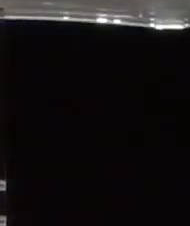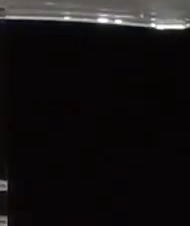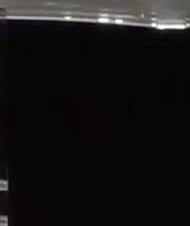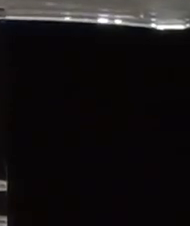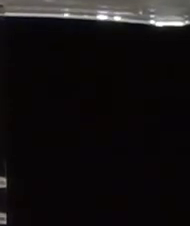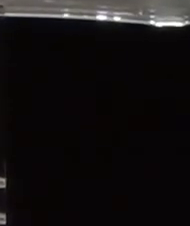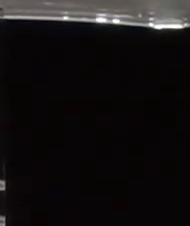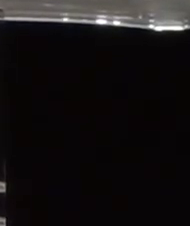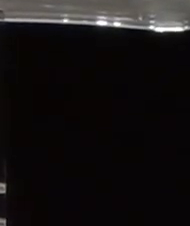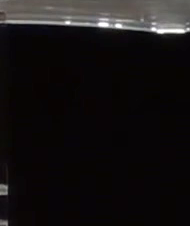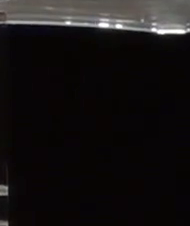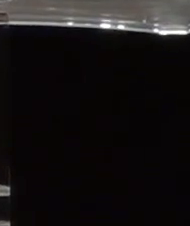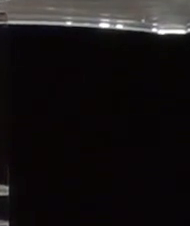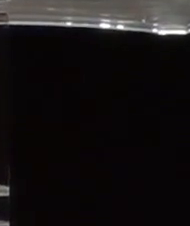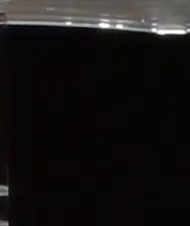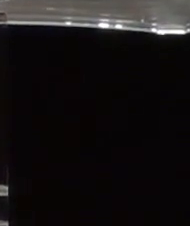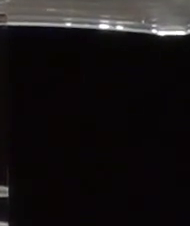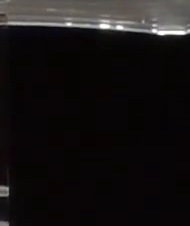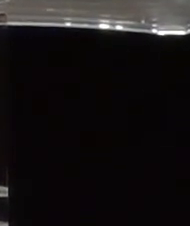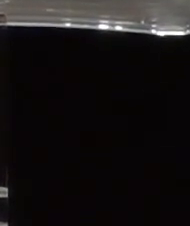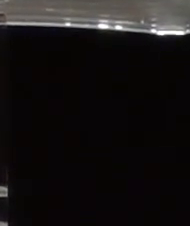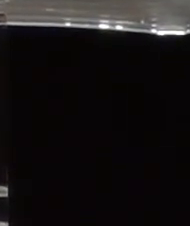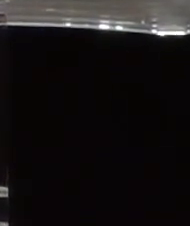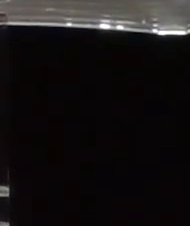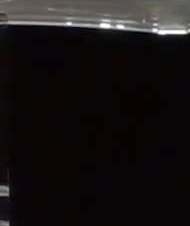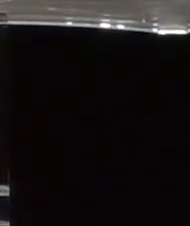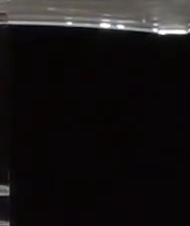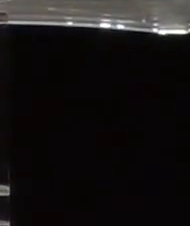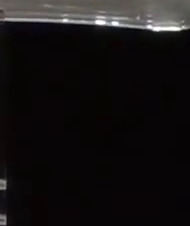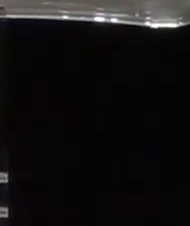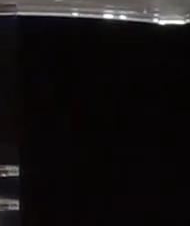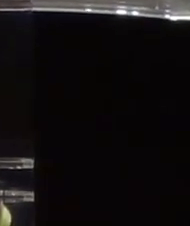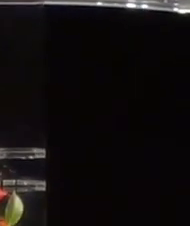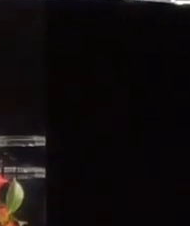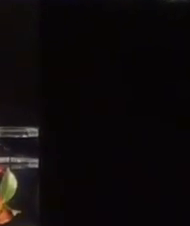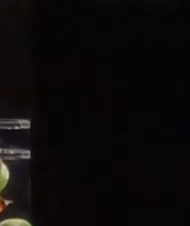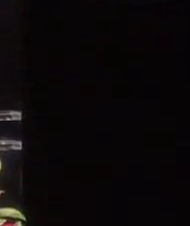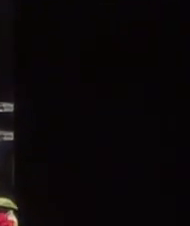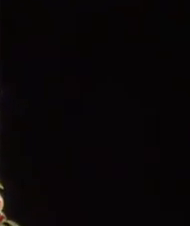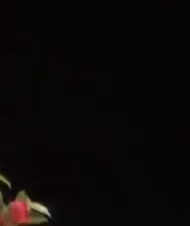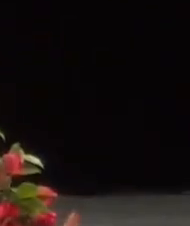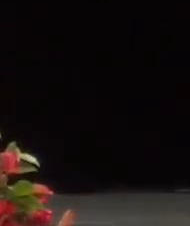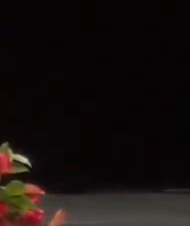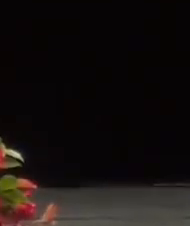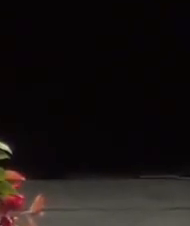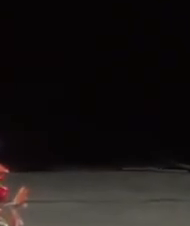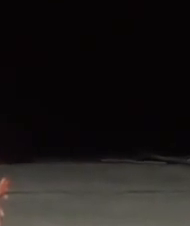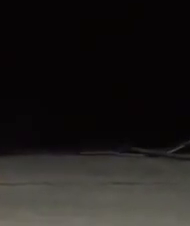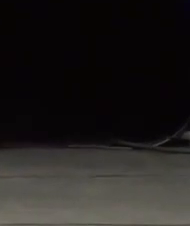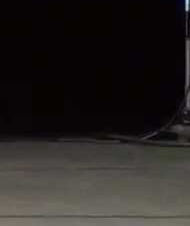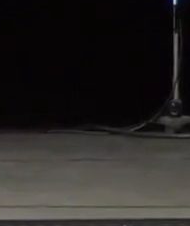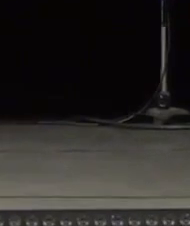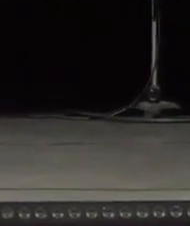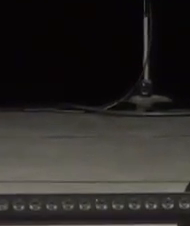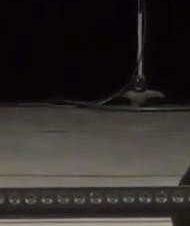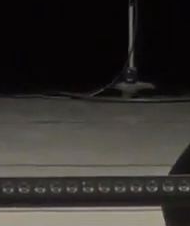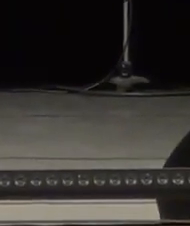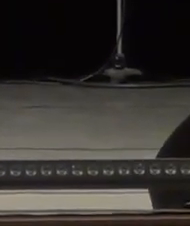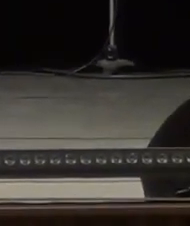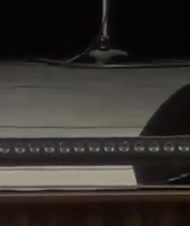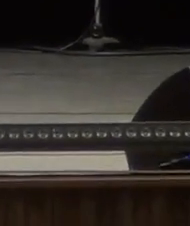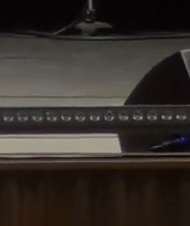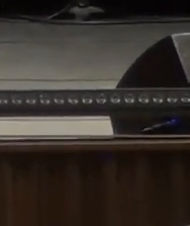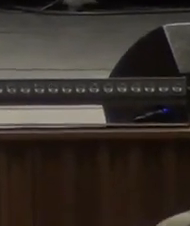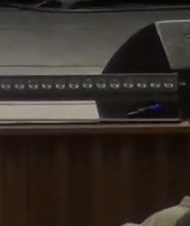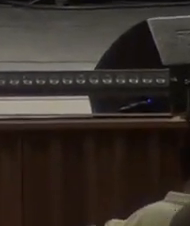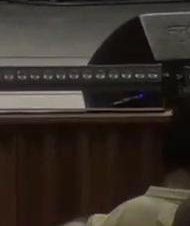vocês dois, viu, queridos? Tá? Por vocês, tá? Dá a mão para quem está perto de você, tá bom? E a